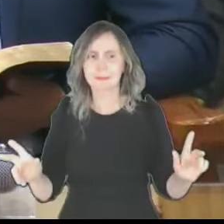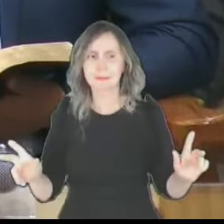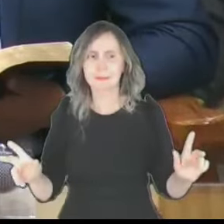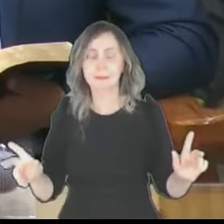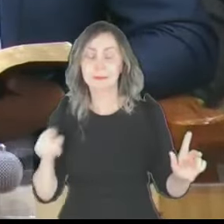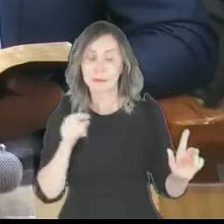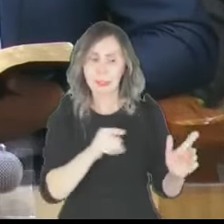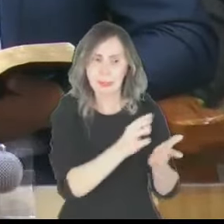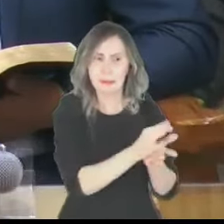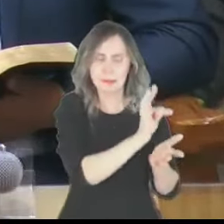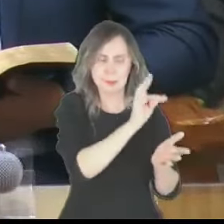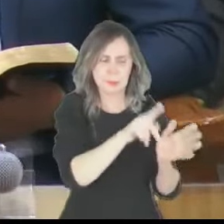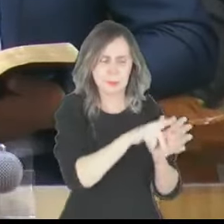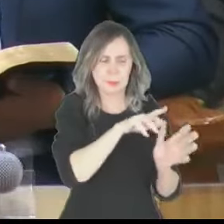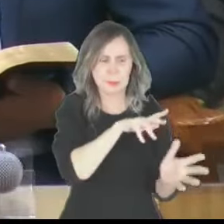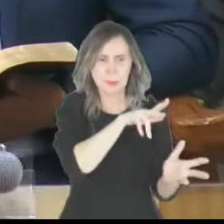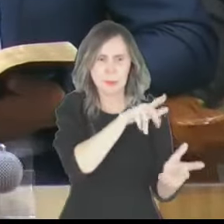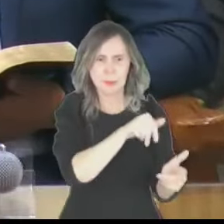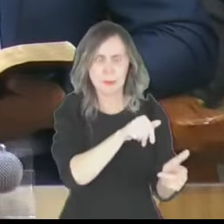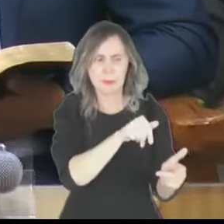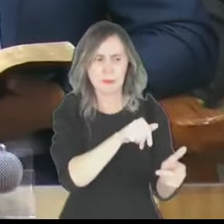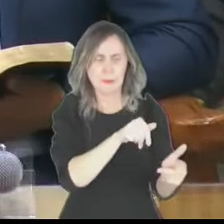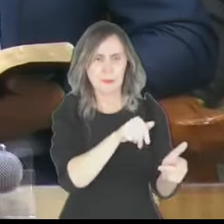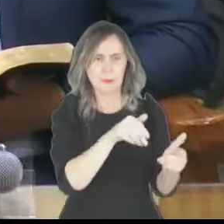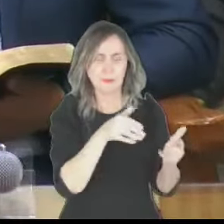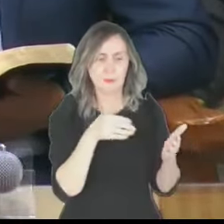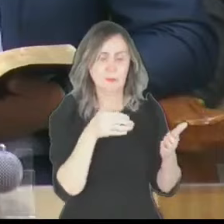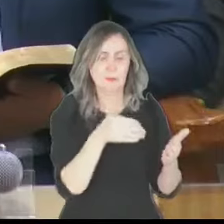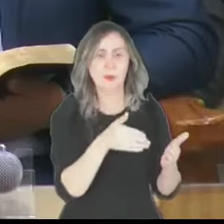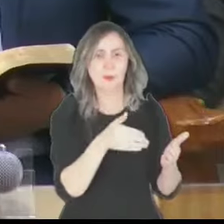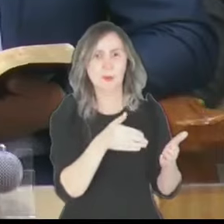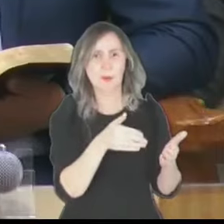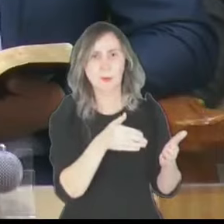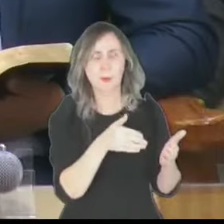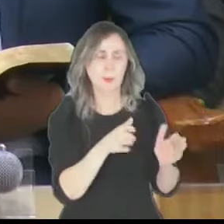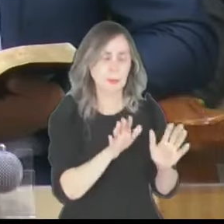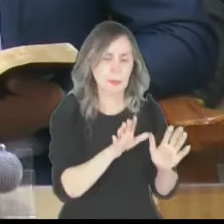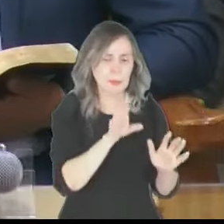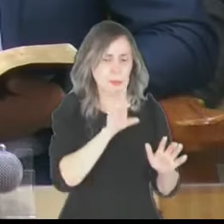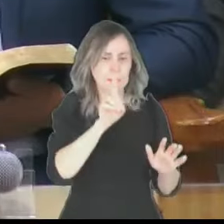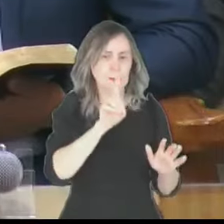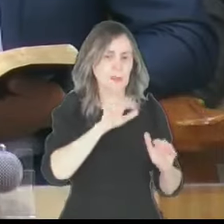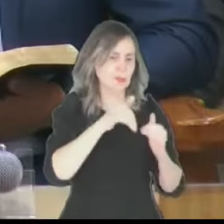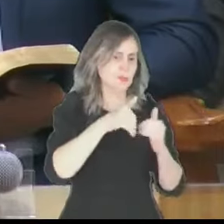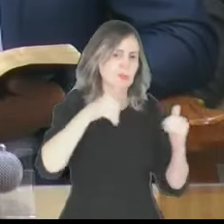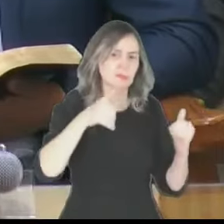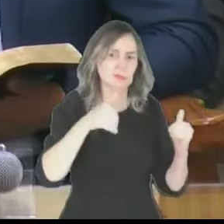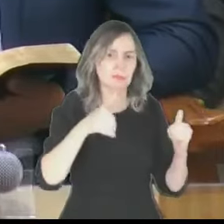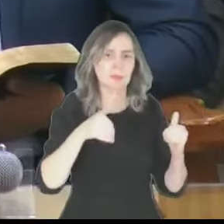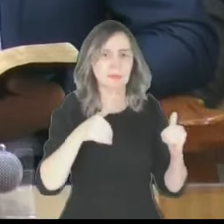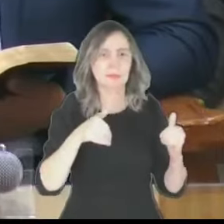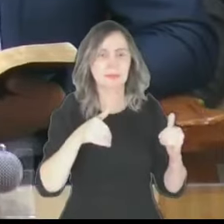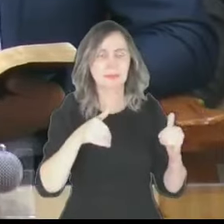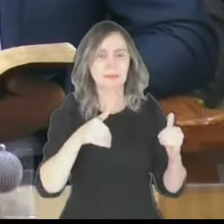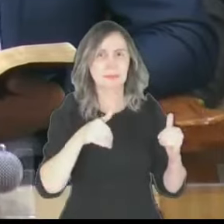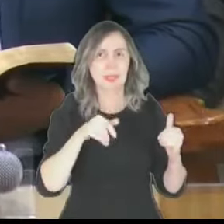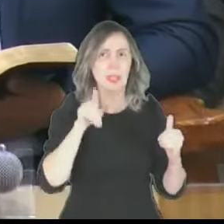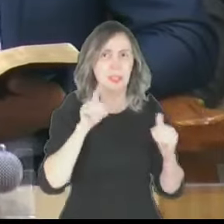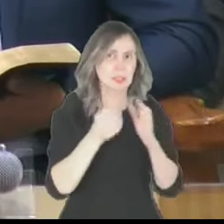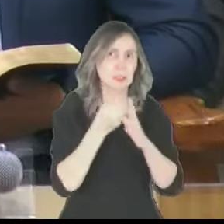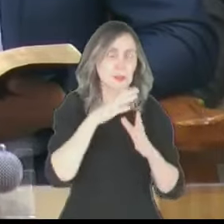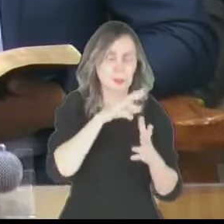mundo É uma teologia Deísta Deus criou o mundo Mas está distante Dele Nós somos teístas Deus criou o mundo